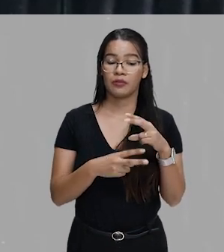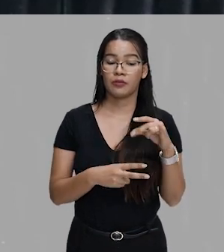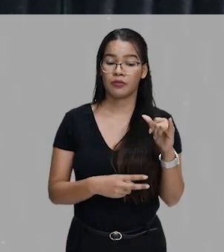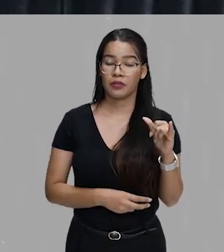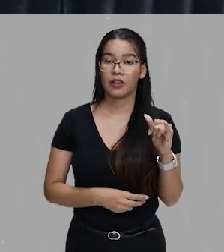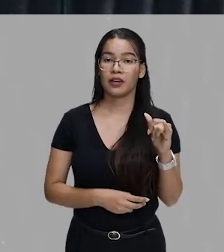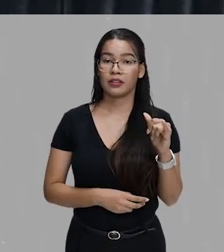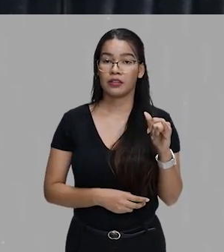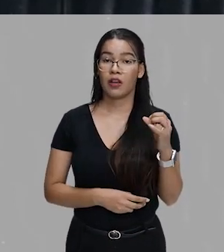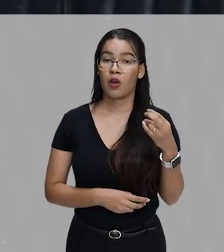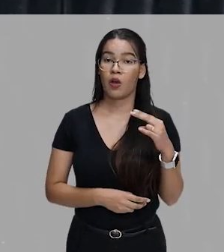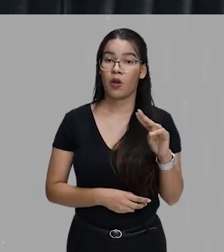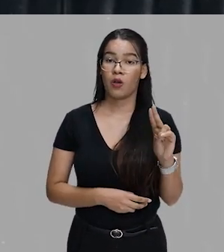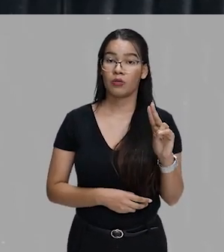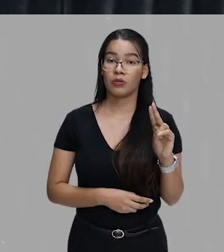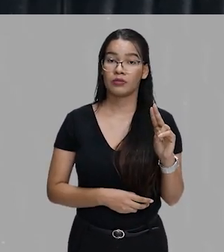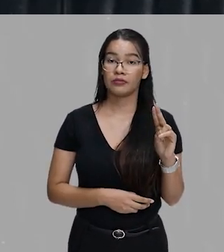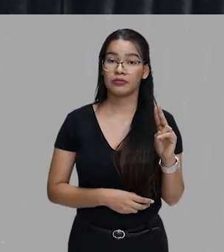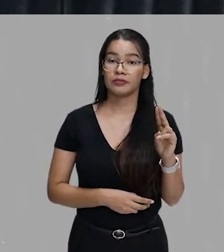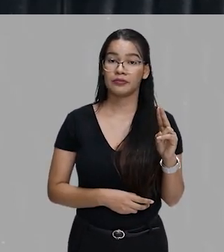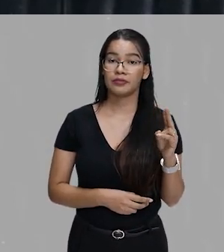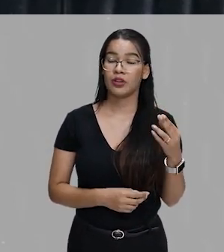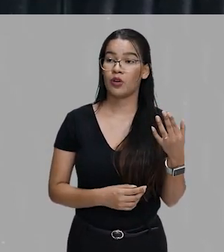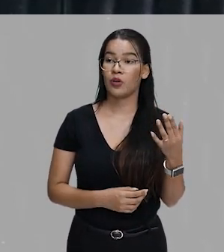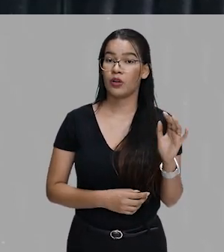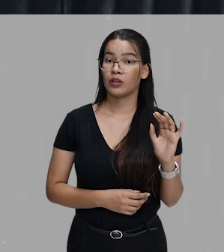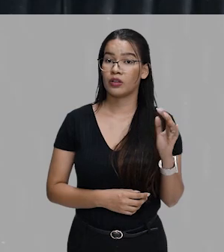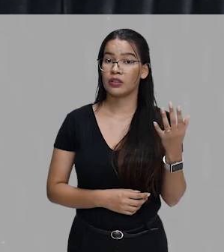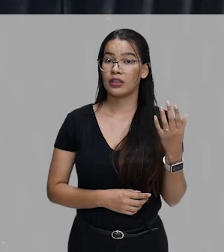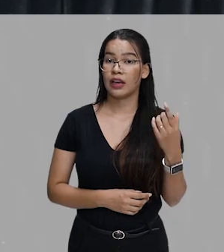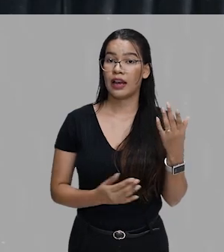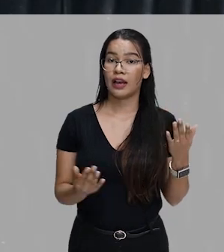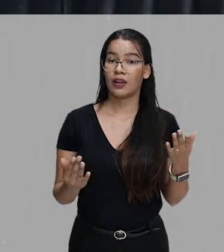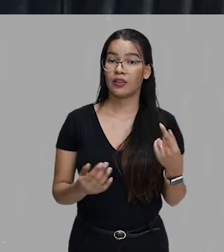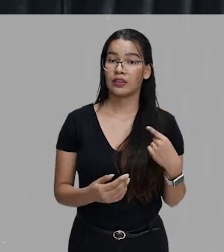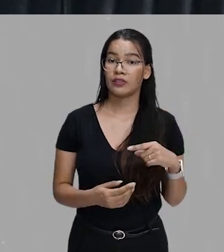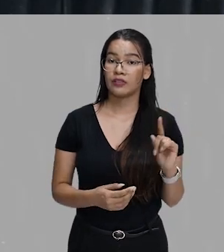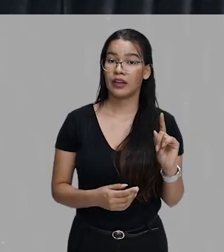Vai ou racha. Vai, agora